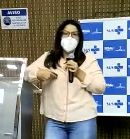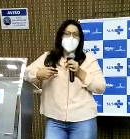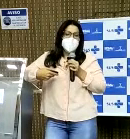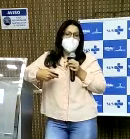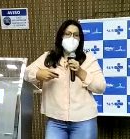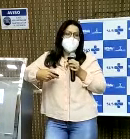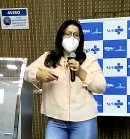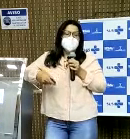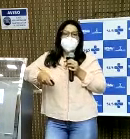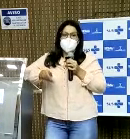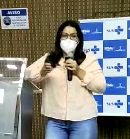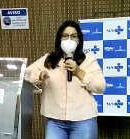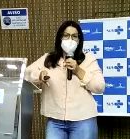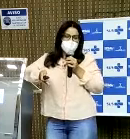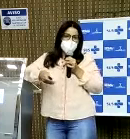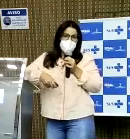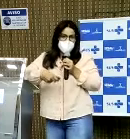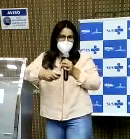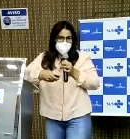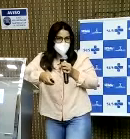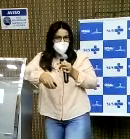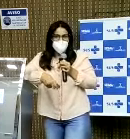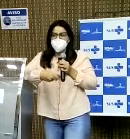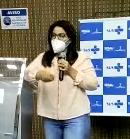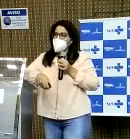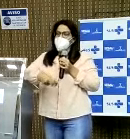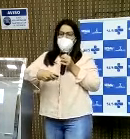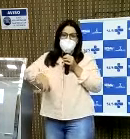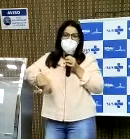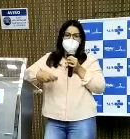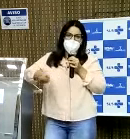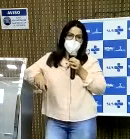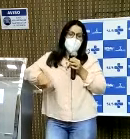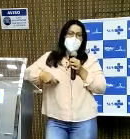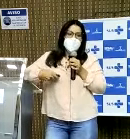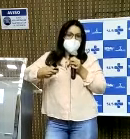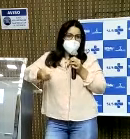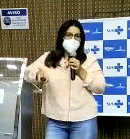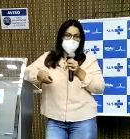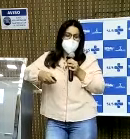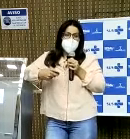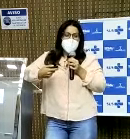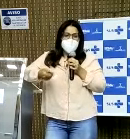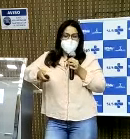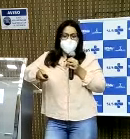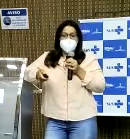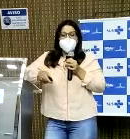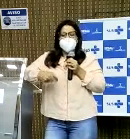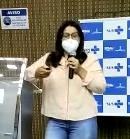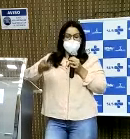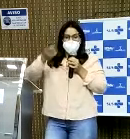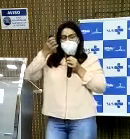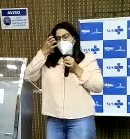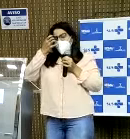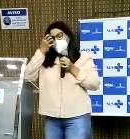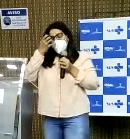faltosas, seguimento rigoroso do calendário de retorno mensal, semanal, quinzenal, identificação